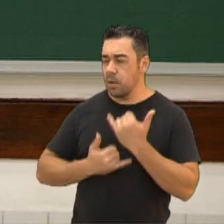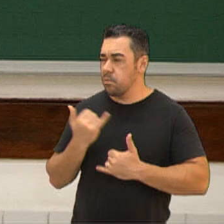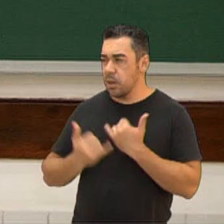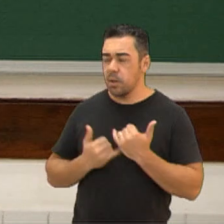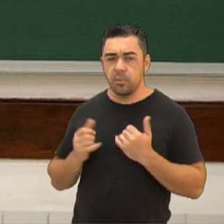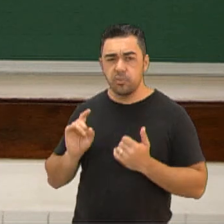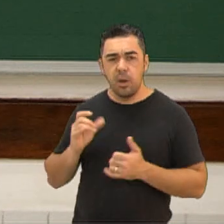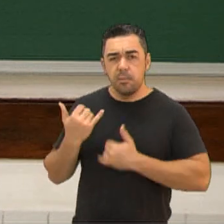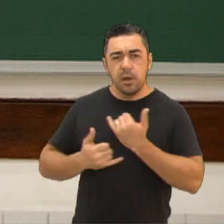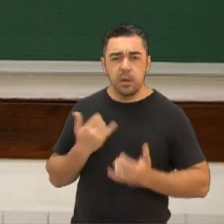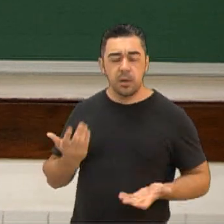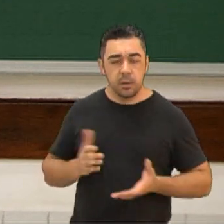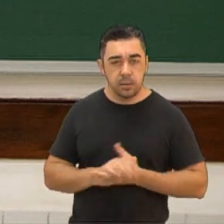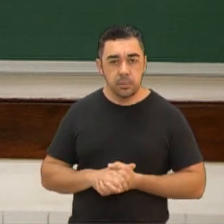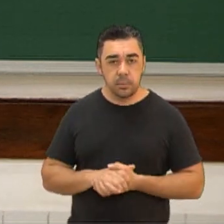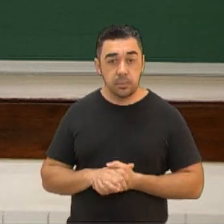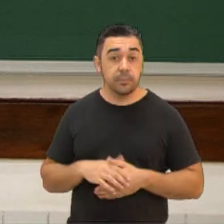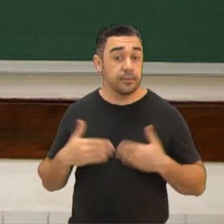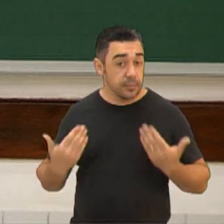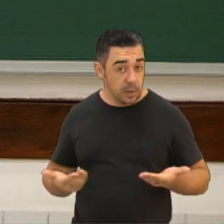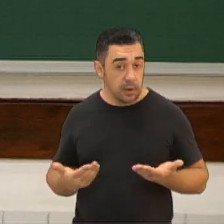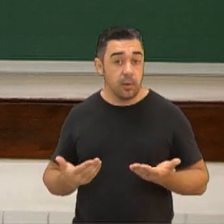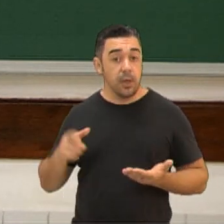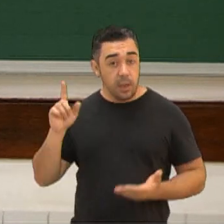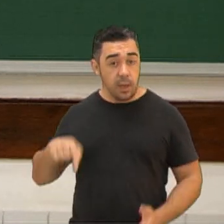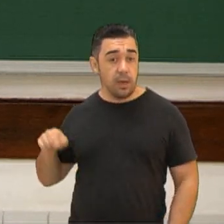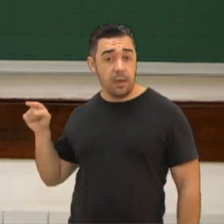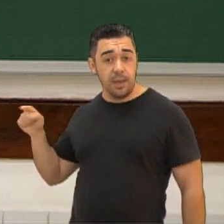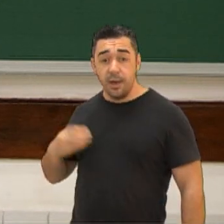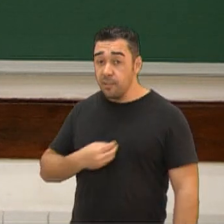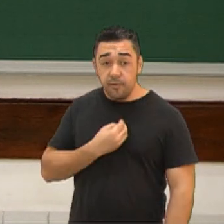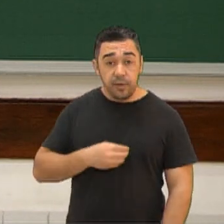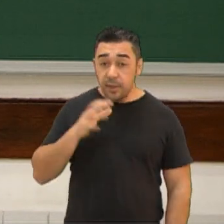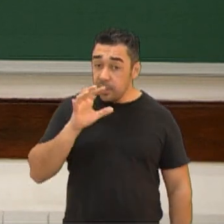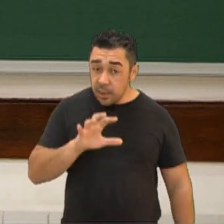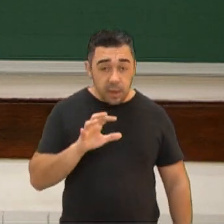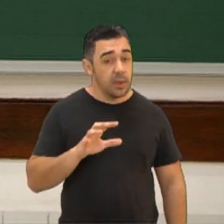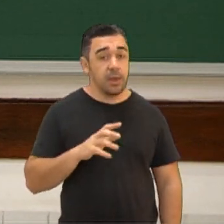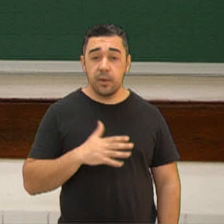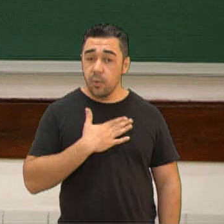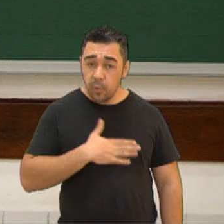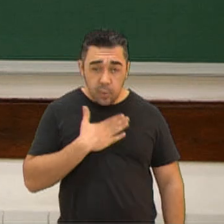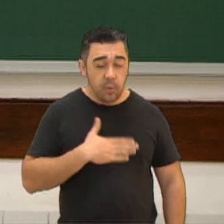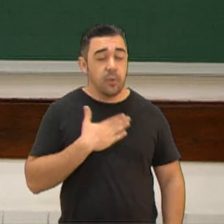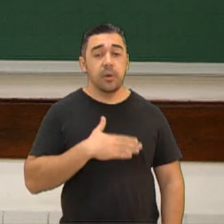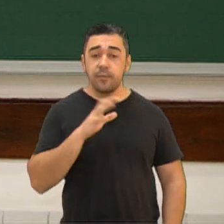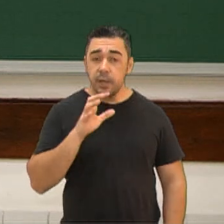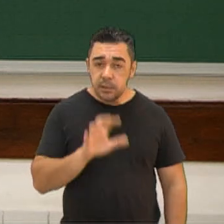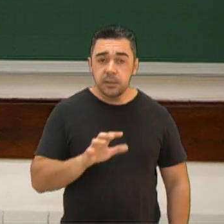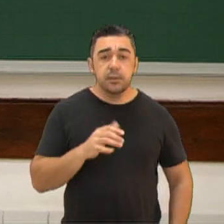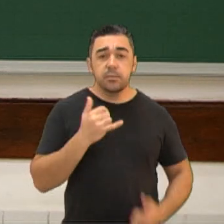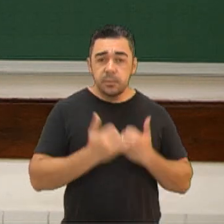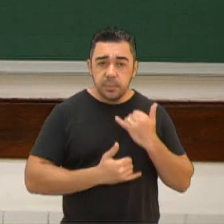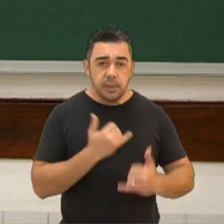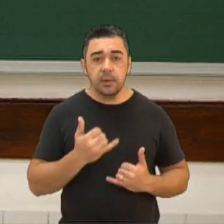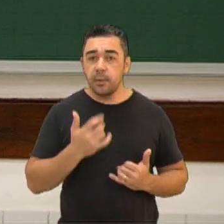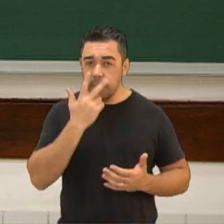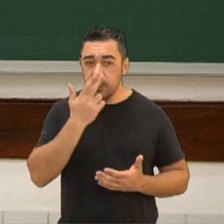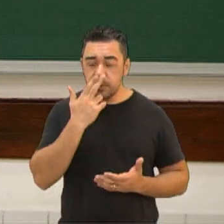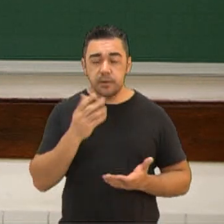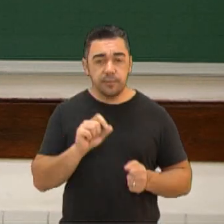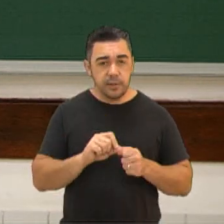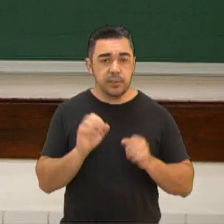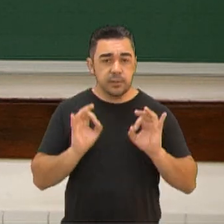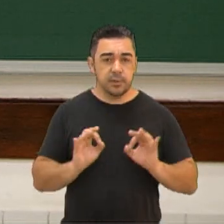fica se divertindo o tempo todo. Então, o Picasso, era o trabalho dele, era a vida dele, essa arte, e ele gostava muito de fazer o que ele